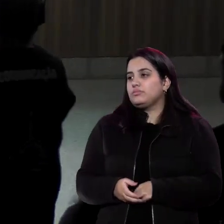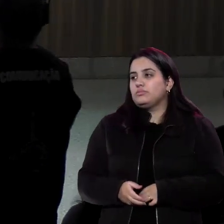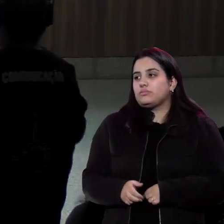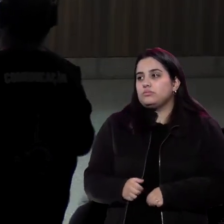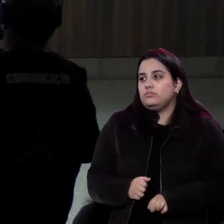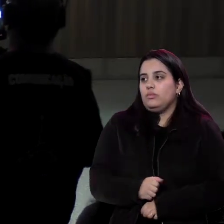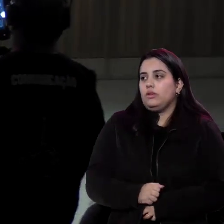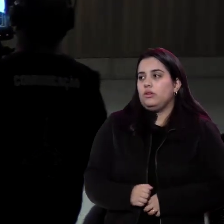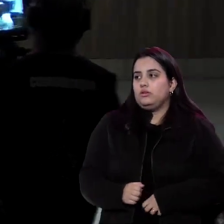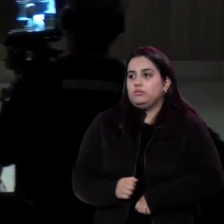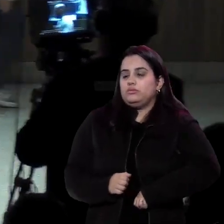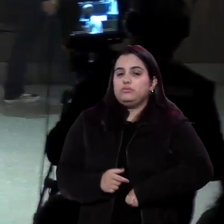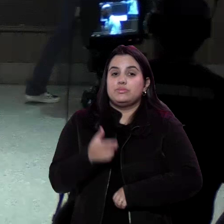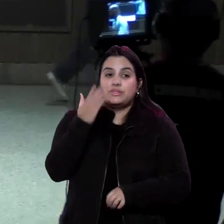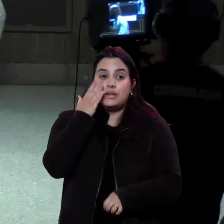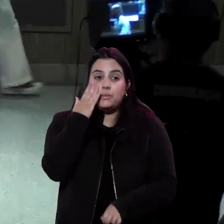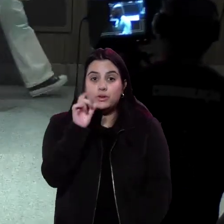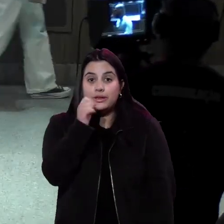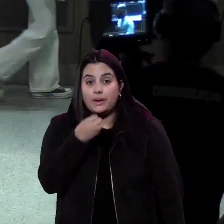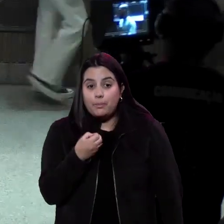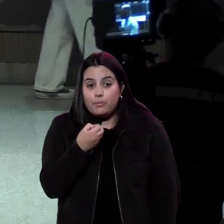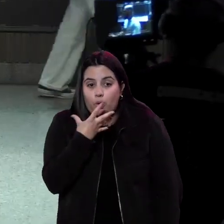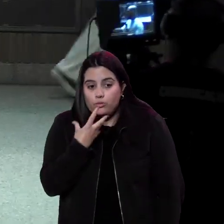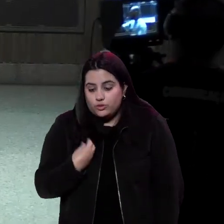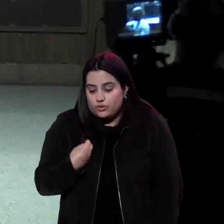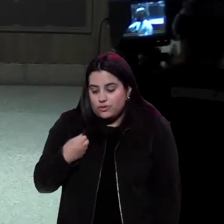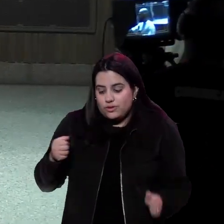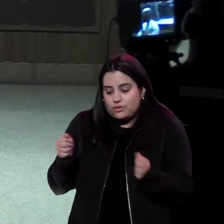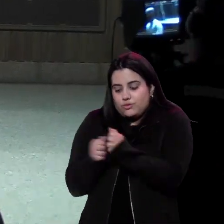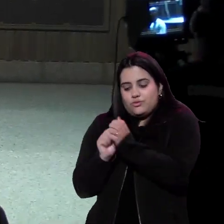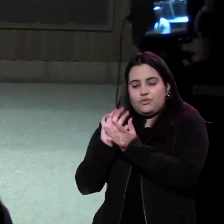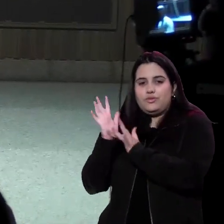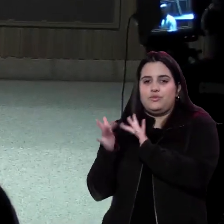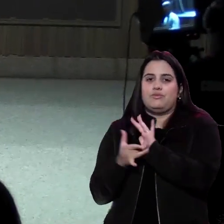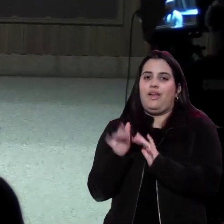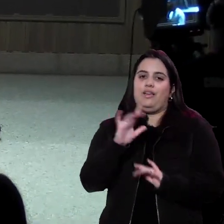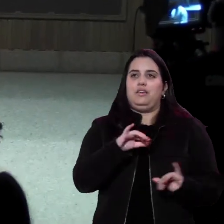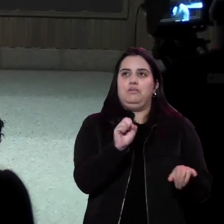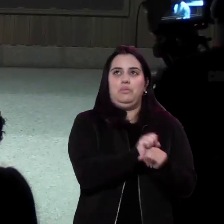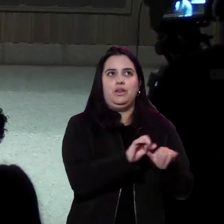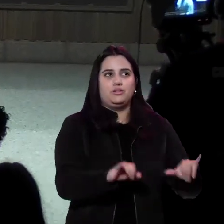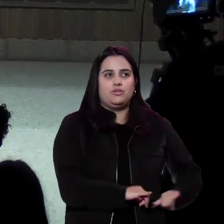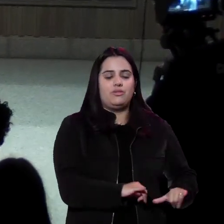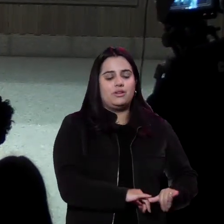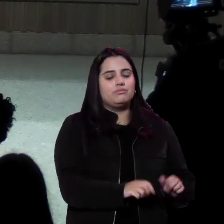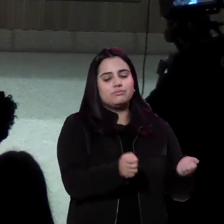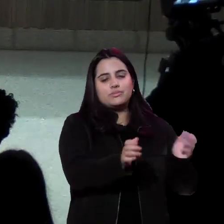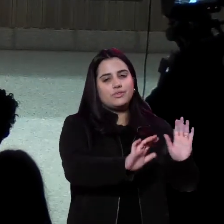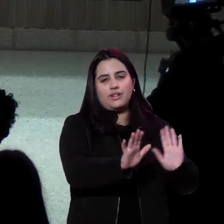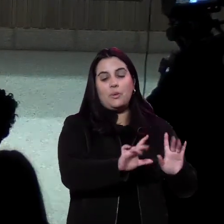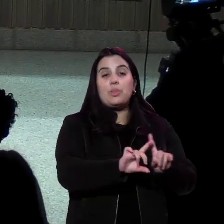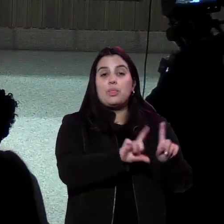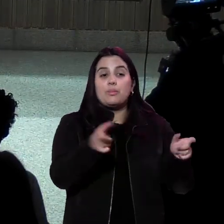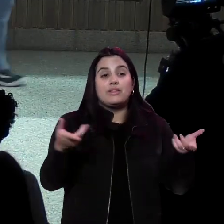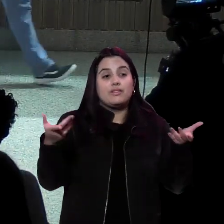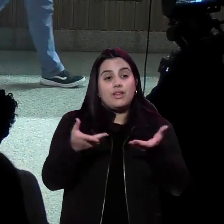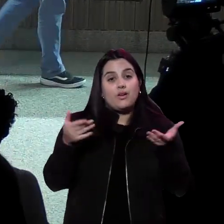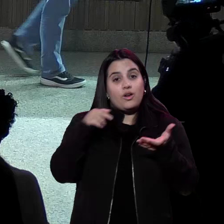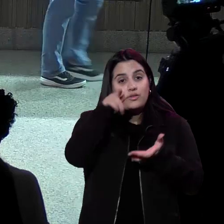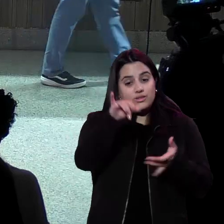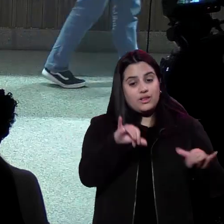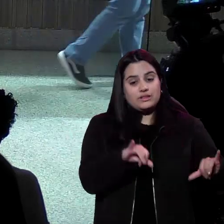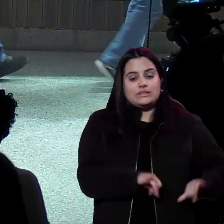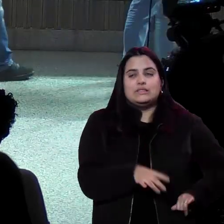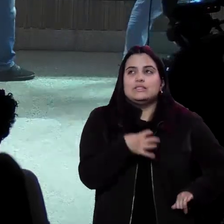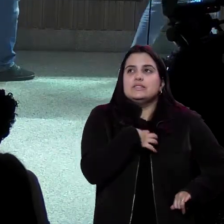Sabe qual é a coisa boa de viver com Jesus? Não é que você vai deixar de sofrer, é porque agora você não sofre